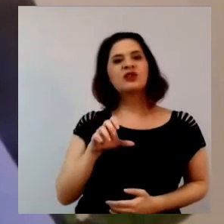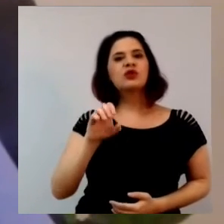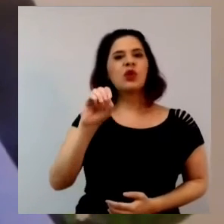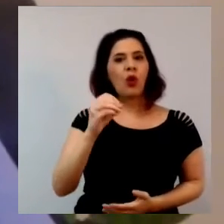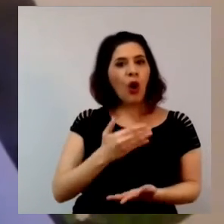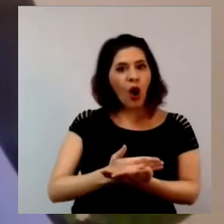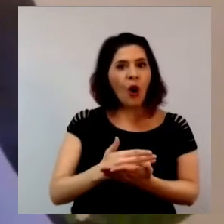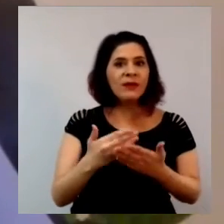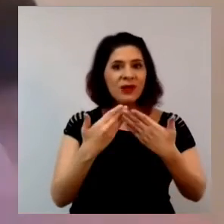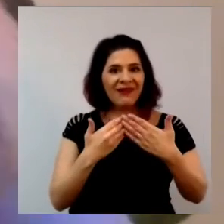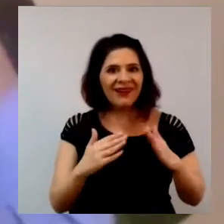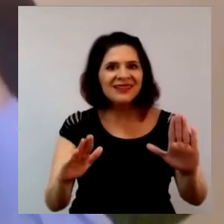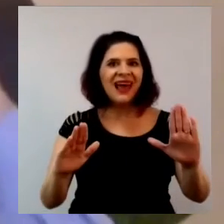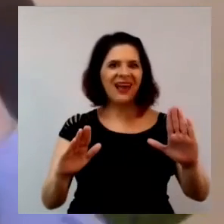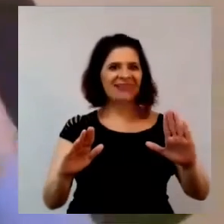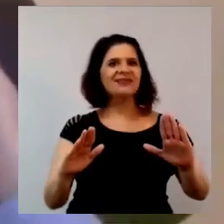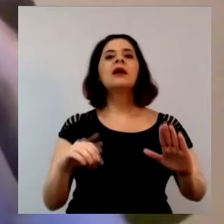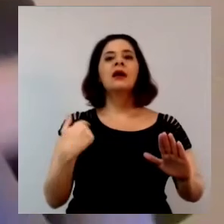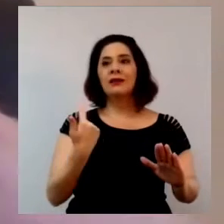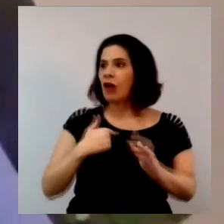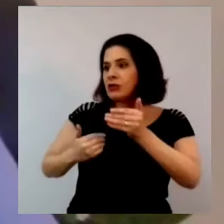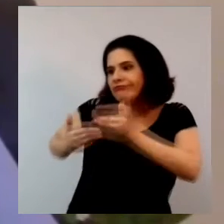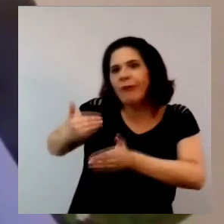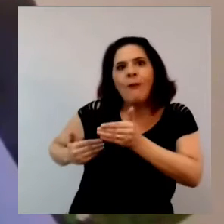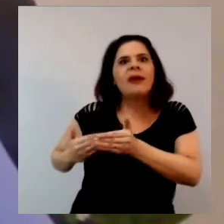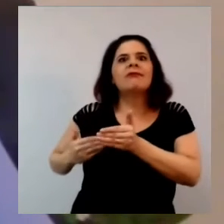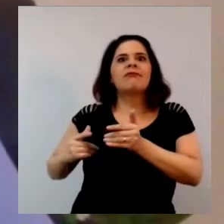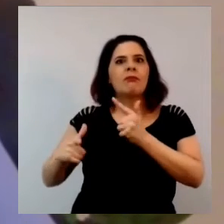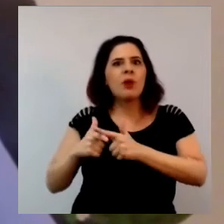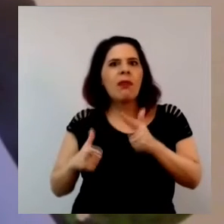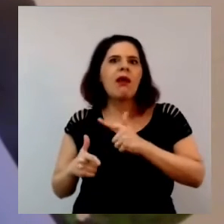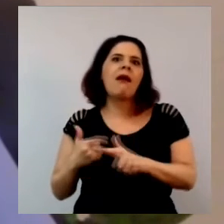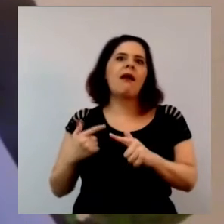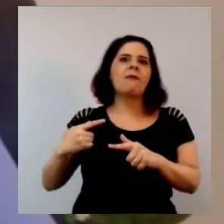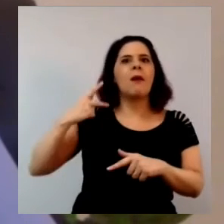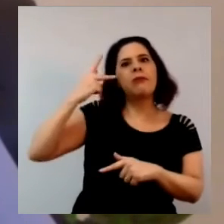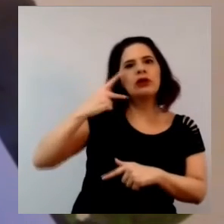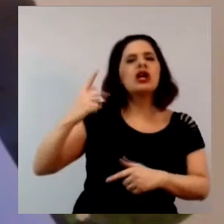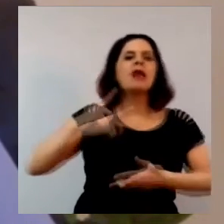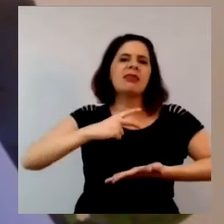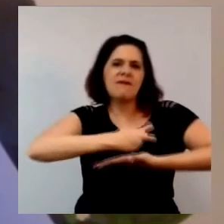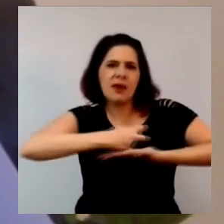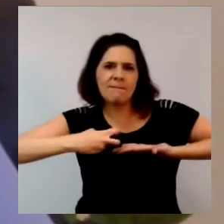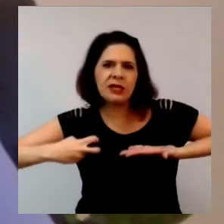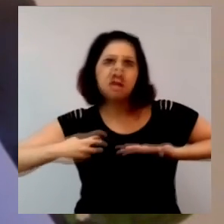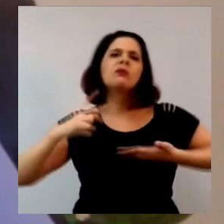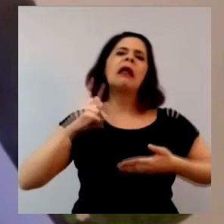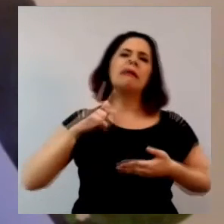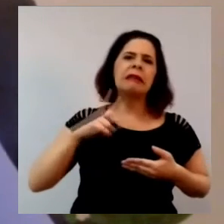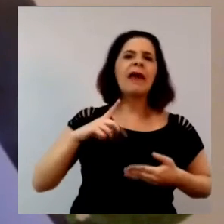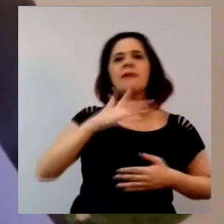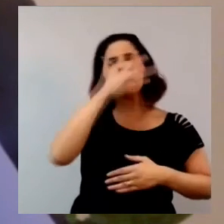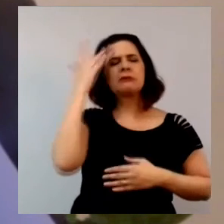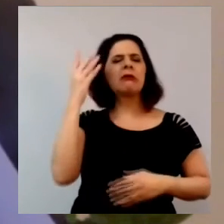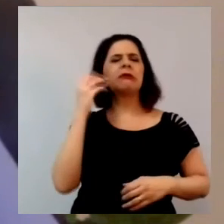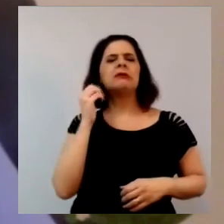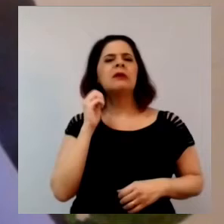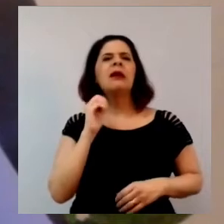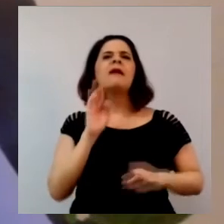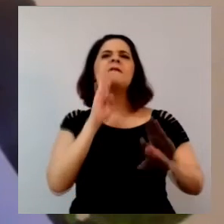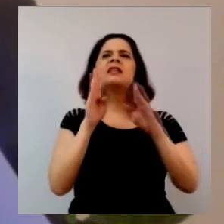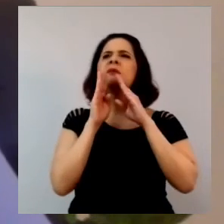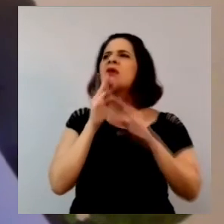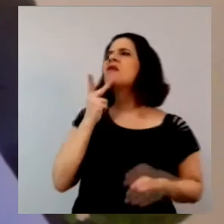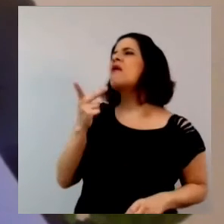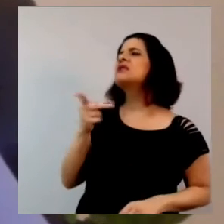política que a gente está vivendo até hoje, passamos pelo impeachment, entrou alguém na nossa página do Facebook e falou, aqui é a página dos isentões, e a pessoa